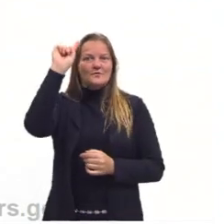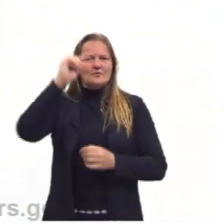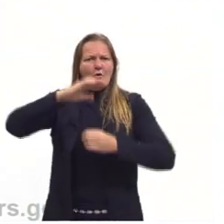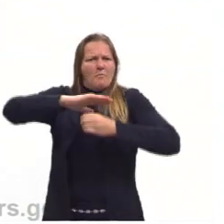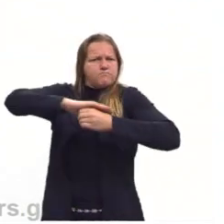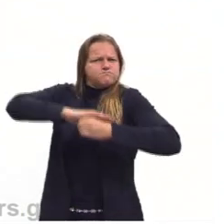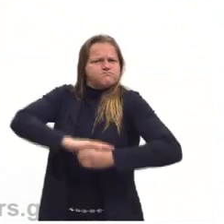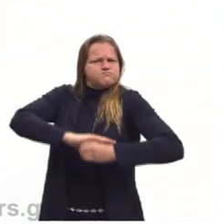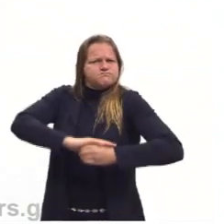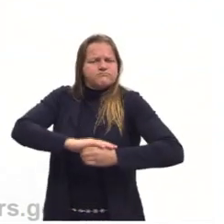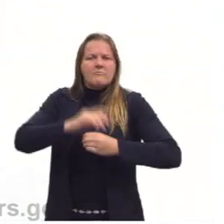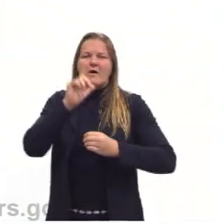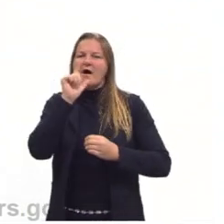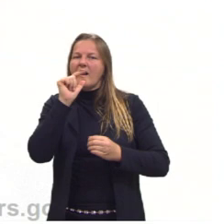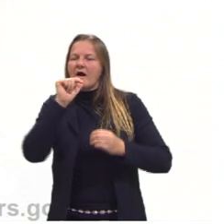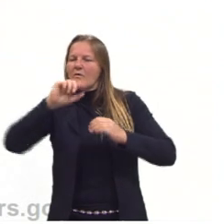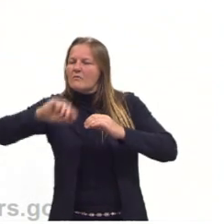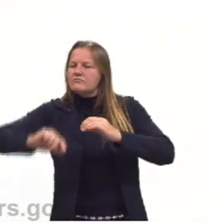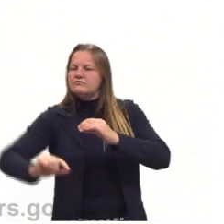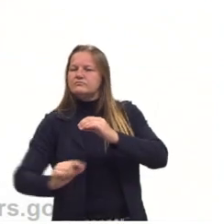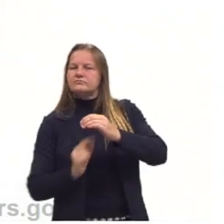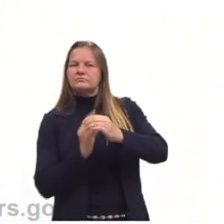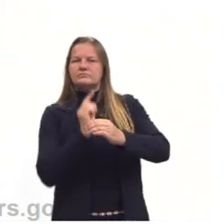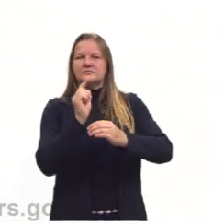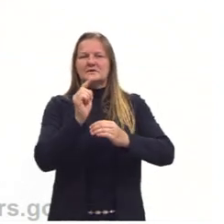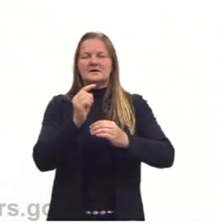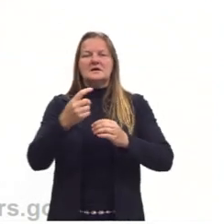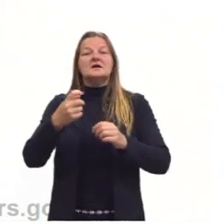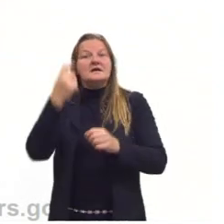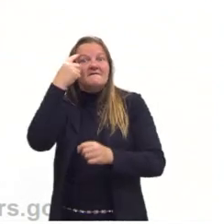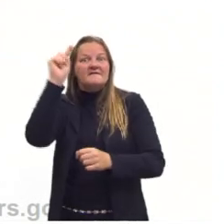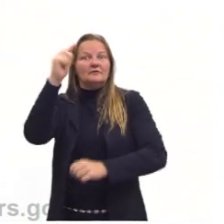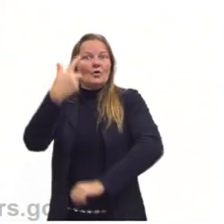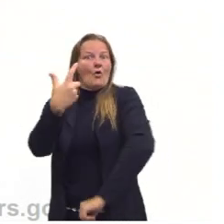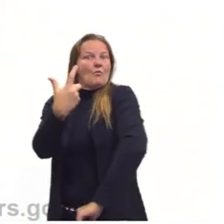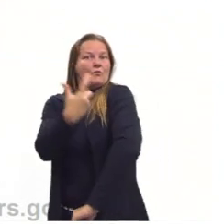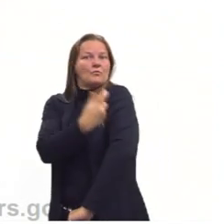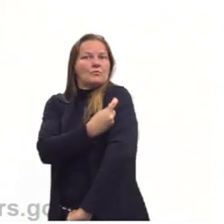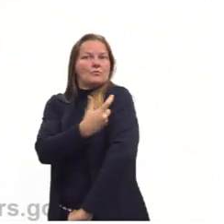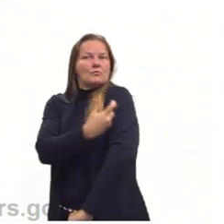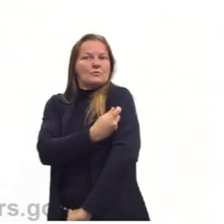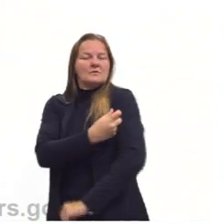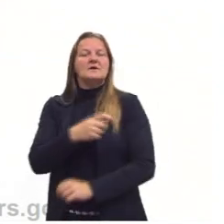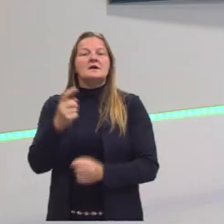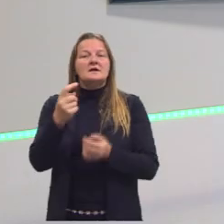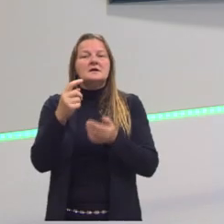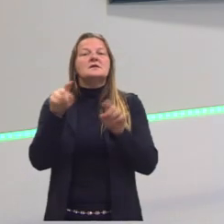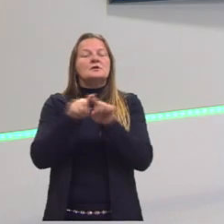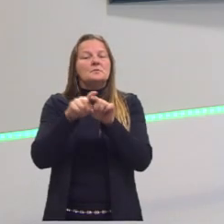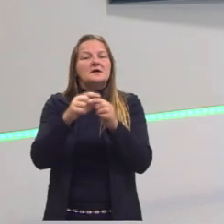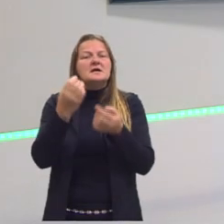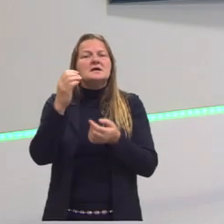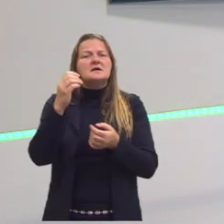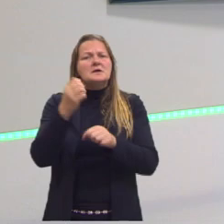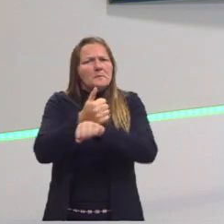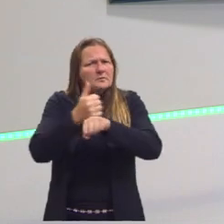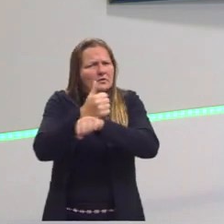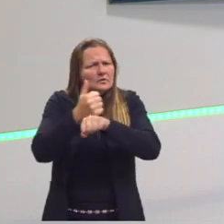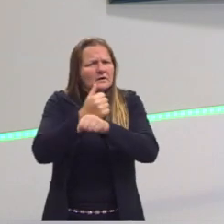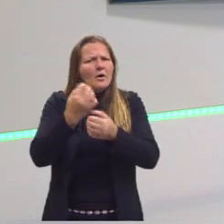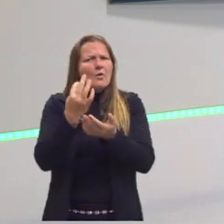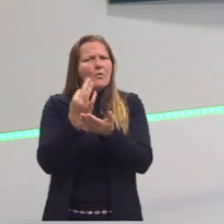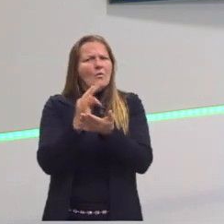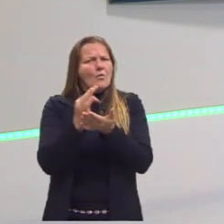hidráulica que a gente já vai ver né inventou da seringa e ele também era um teólogo né que a ciência da religião então